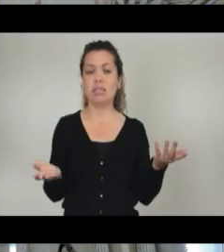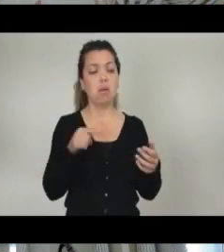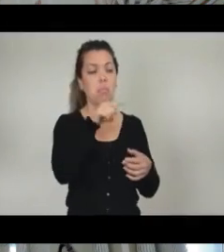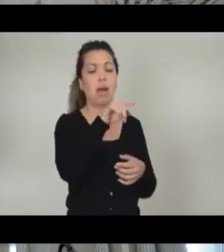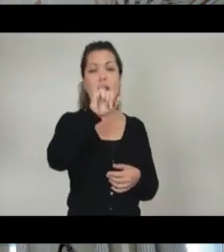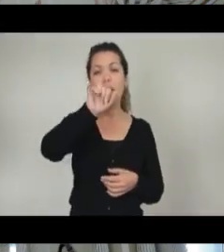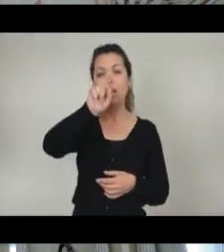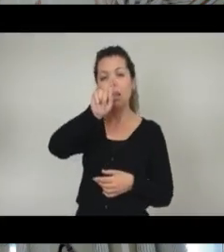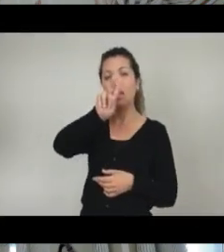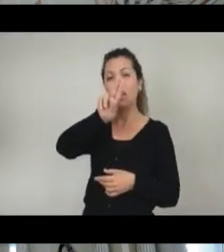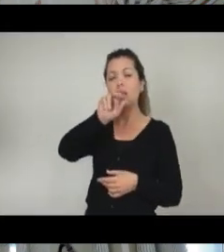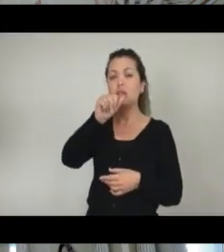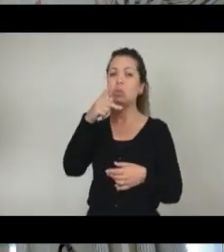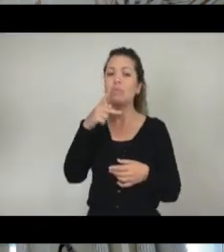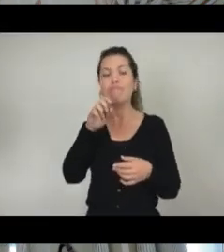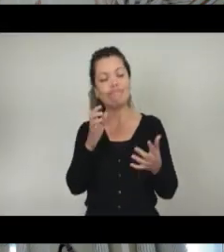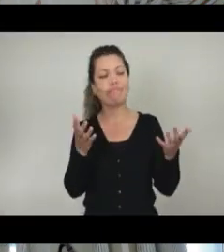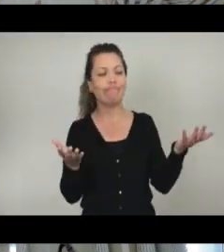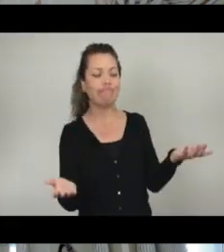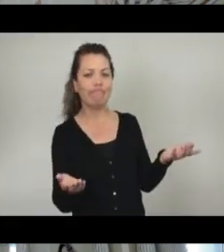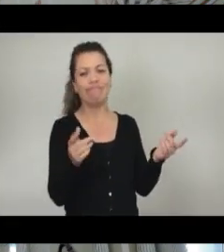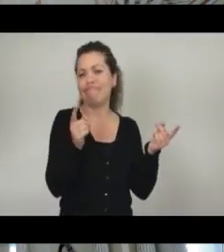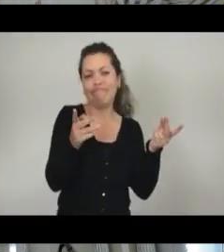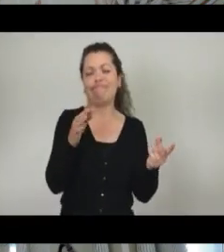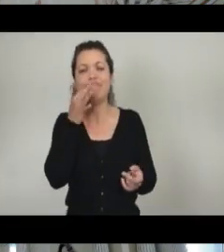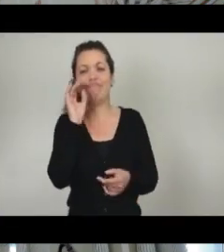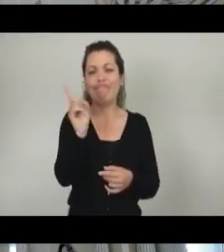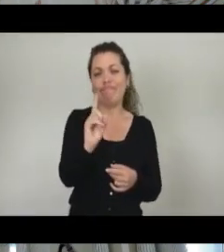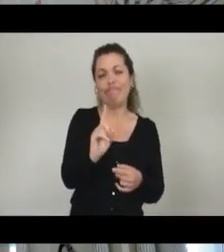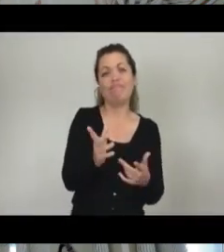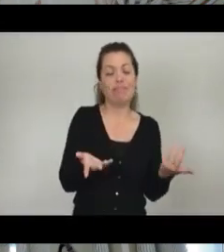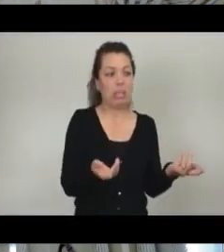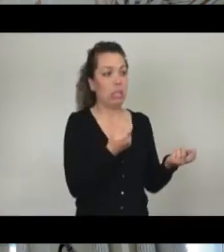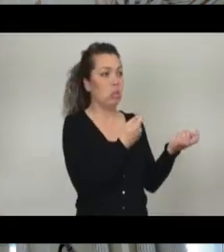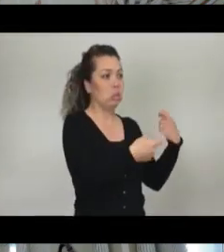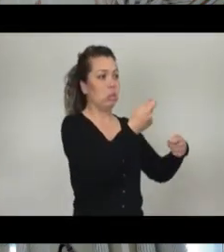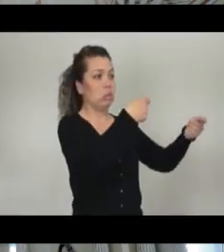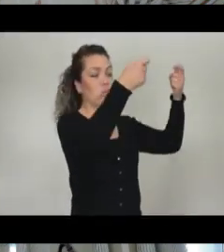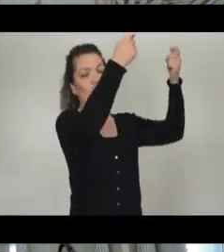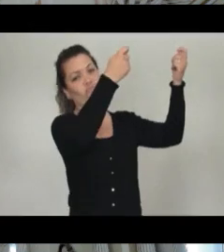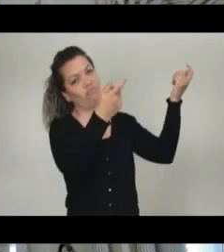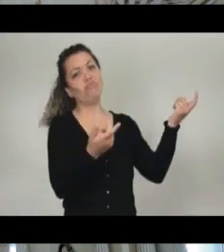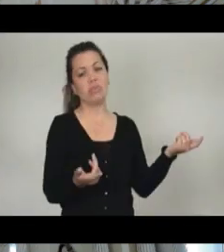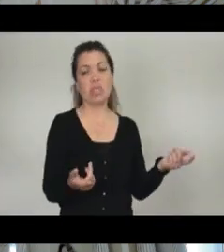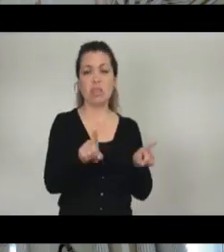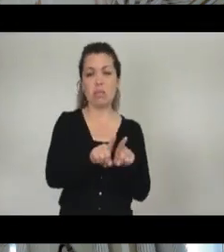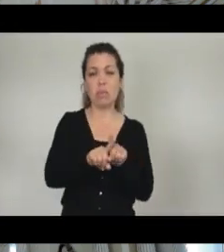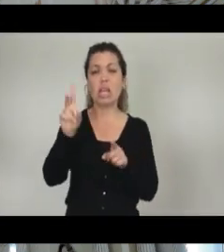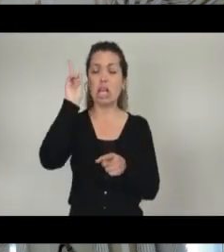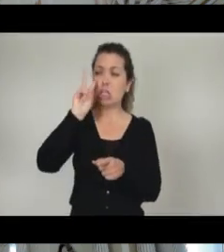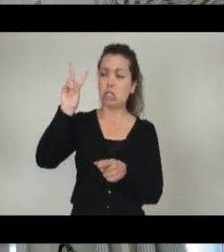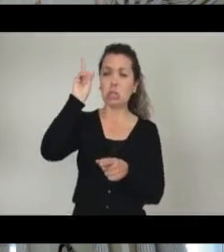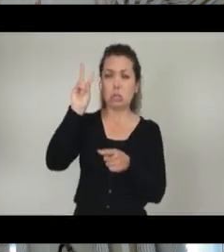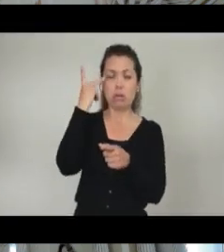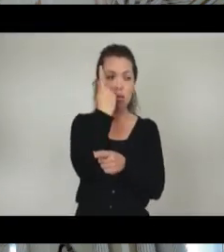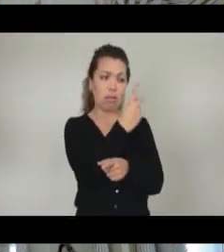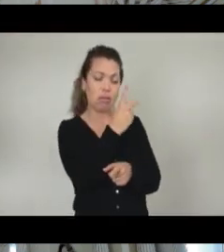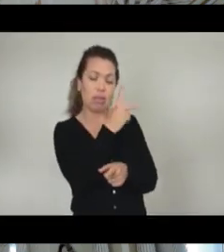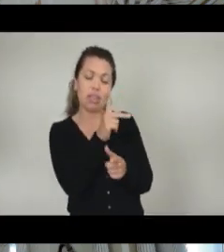tombo. A mudança de nome de Iguape para Ribeira foi infundada. Muito desgostou o povo dessa